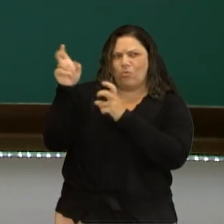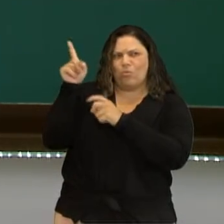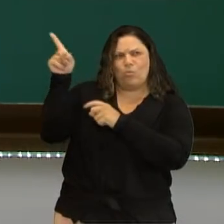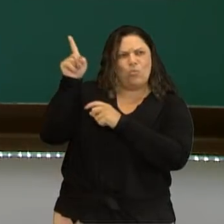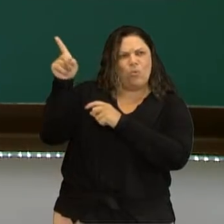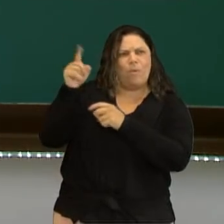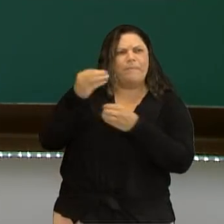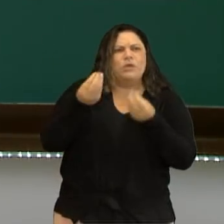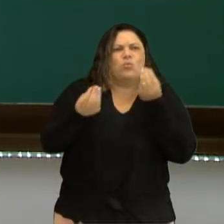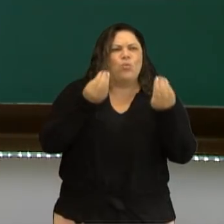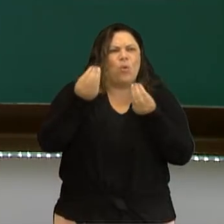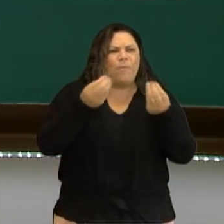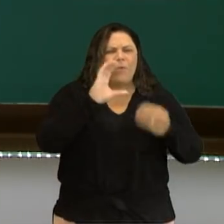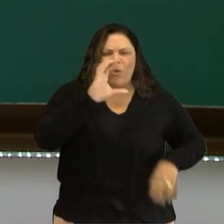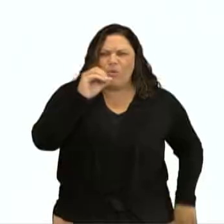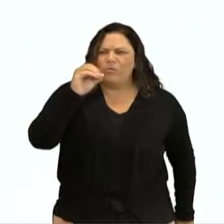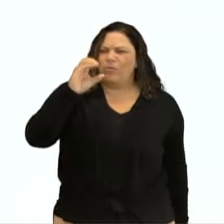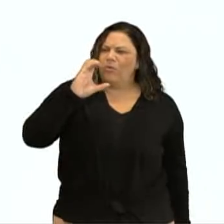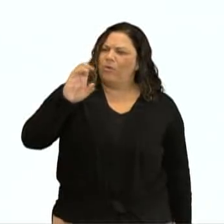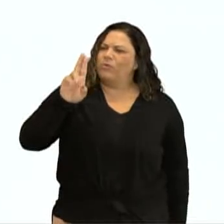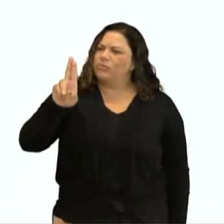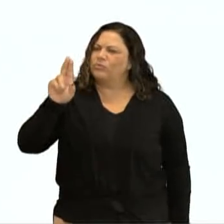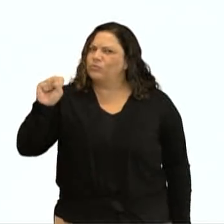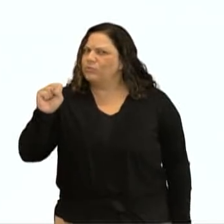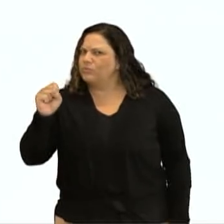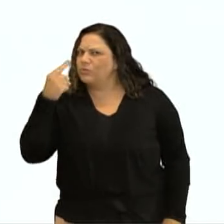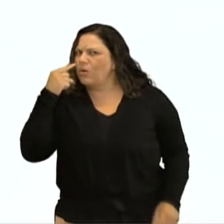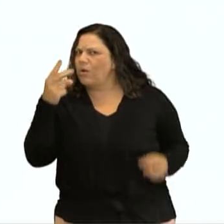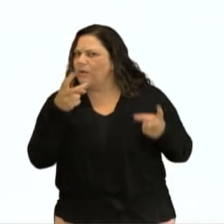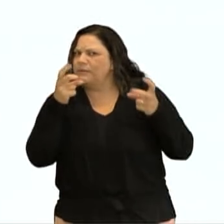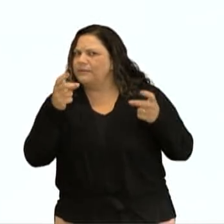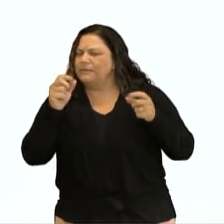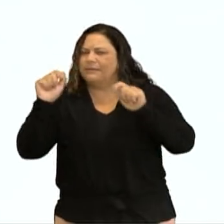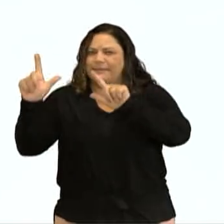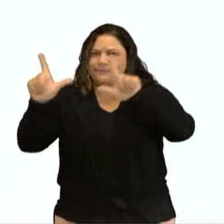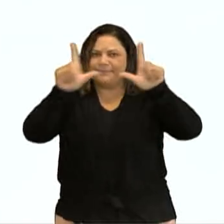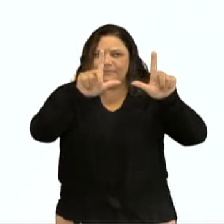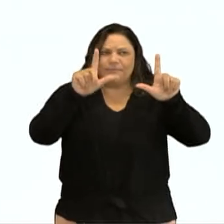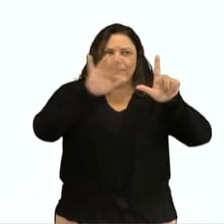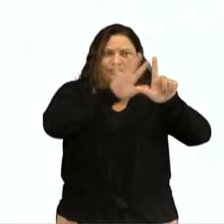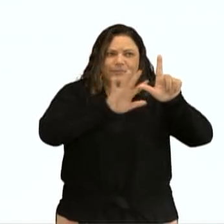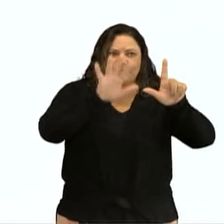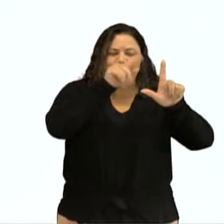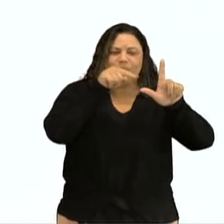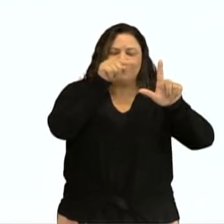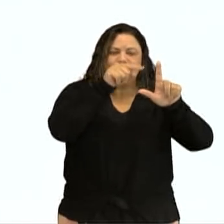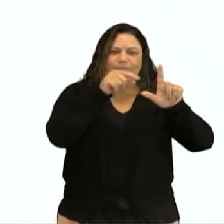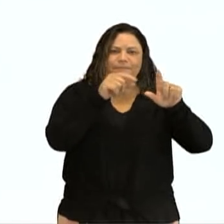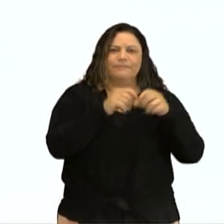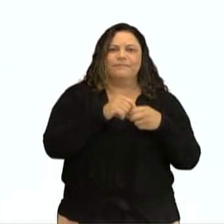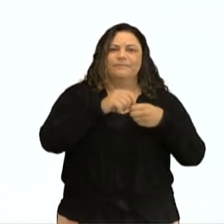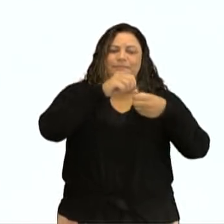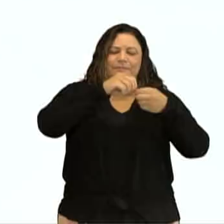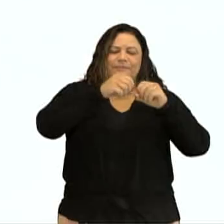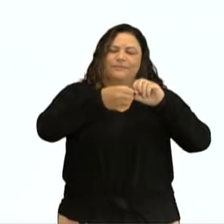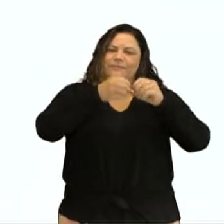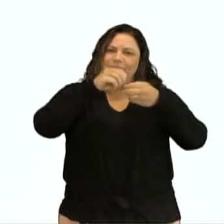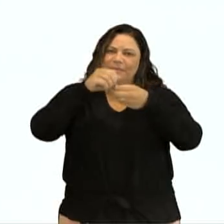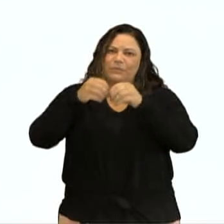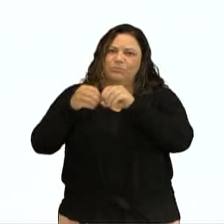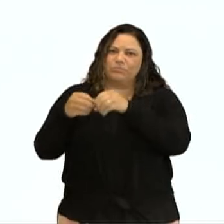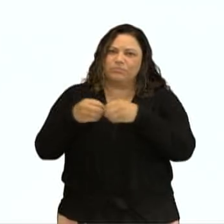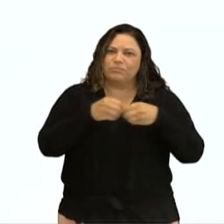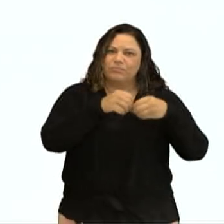Streptococcus, Fabiano, coccus tem a ver com formato? Olha aqui a imagem, lembra? Um formato esférico. Pode